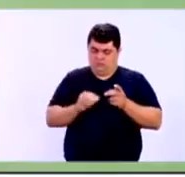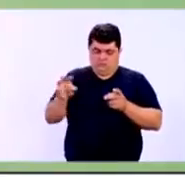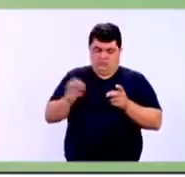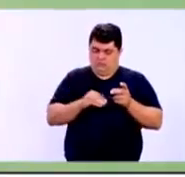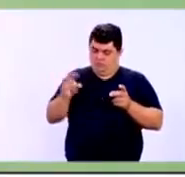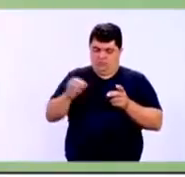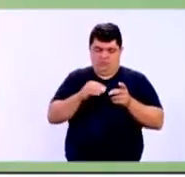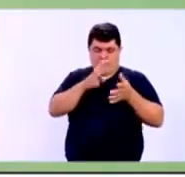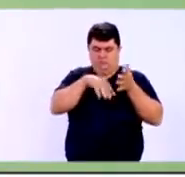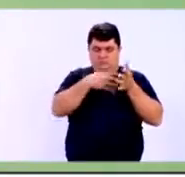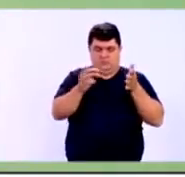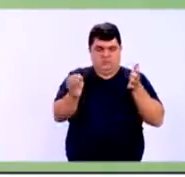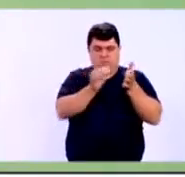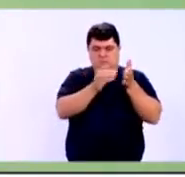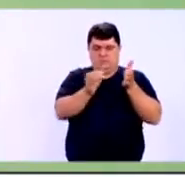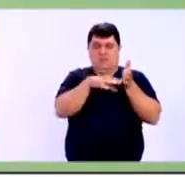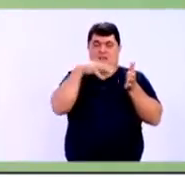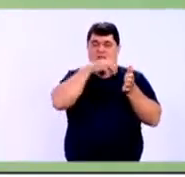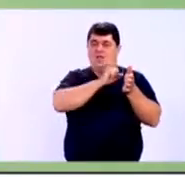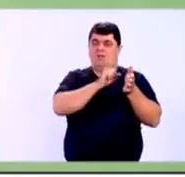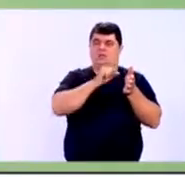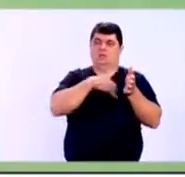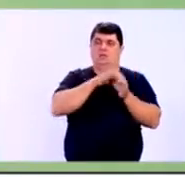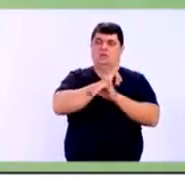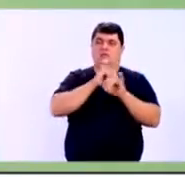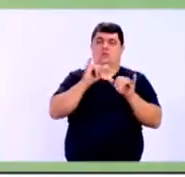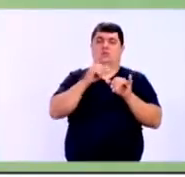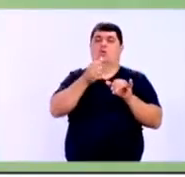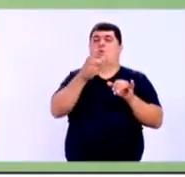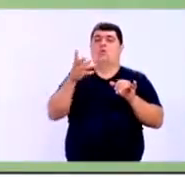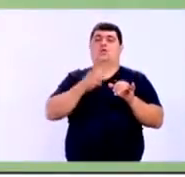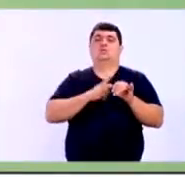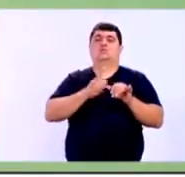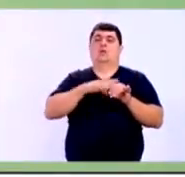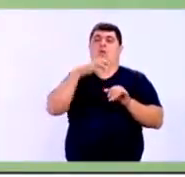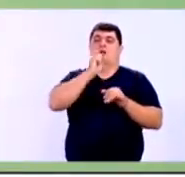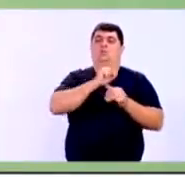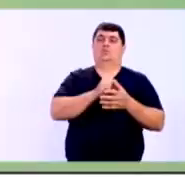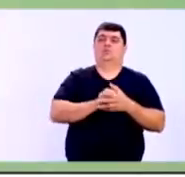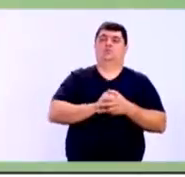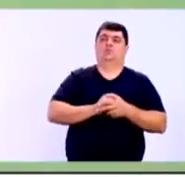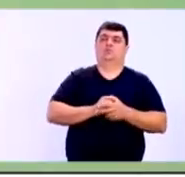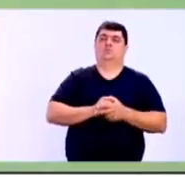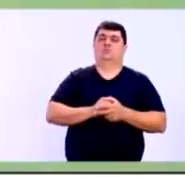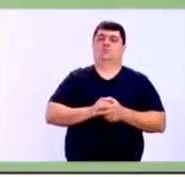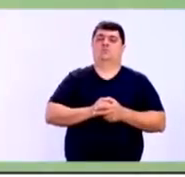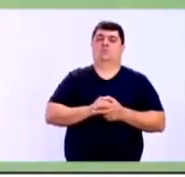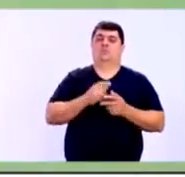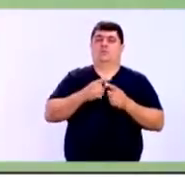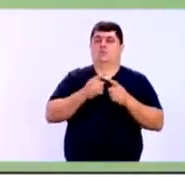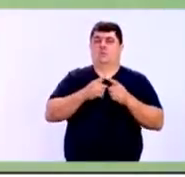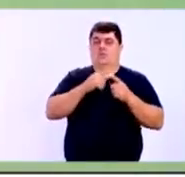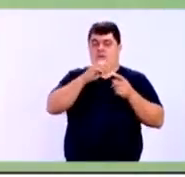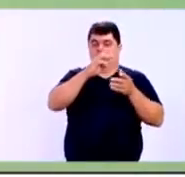ou venda, indicando o estoque efetivamente existente, o que implica que o inventário